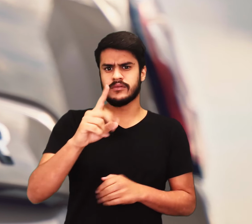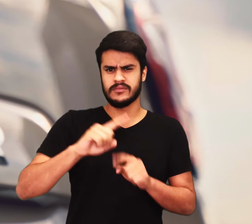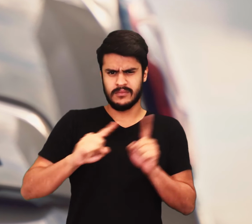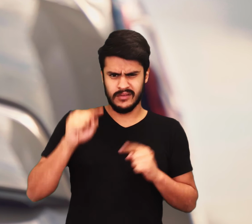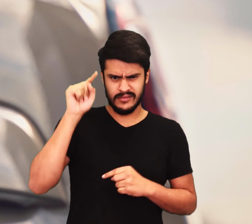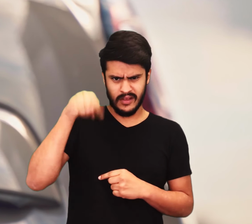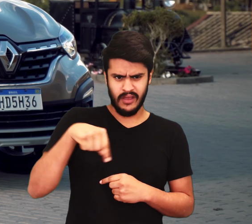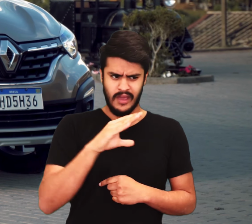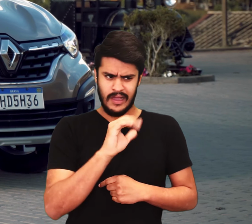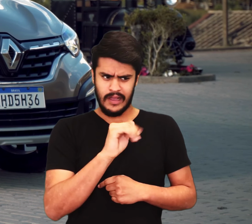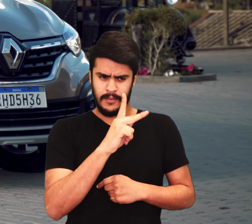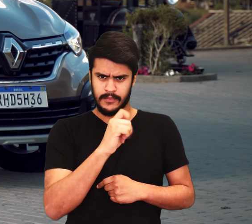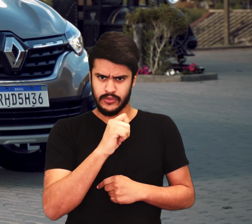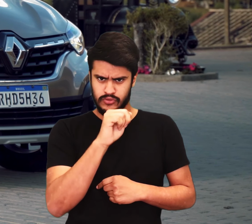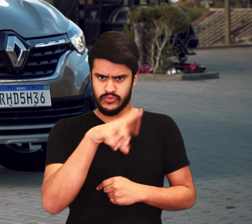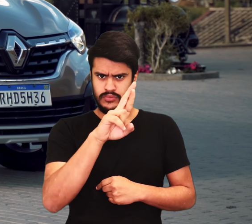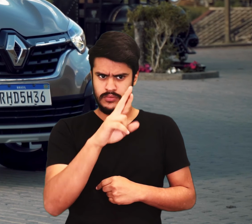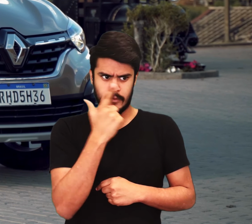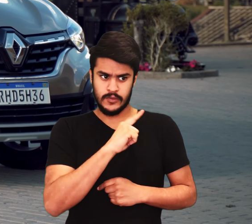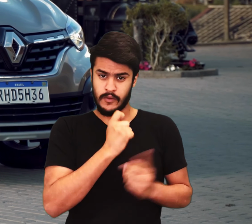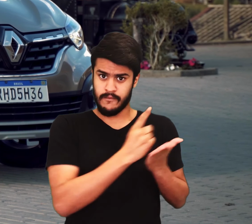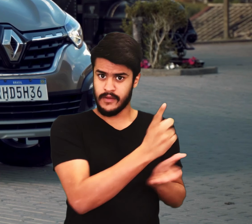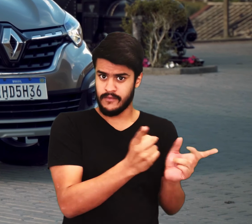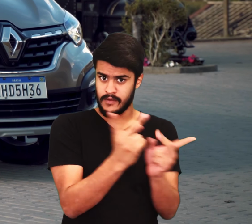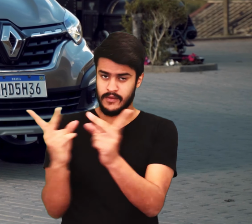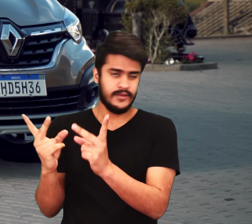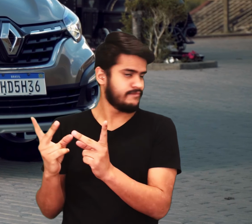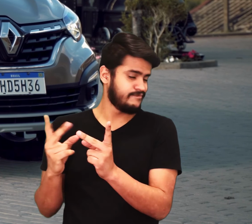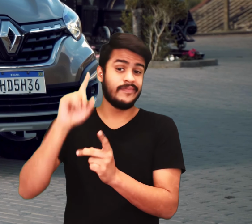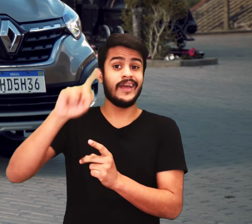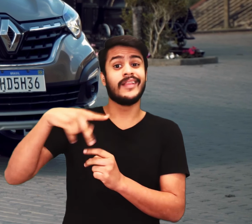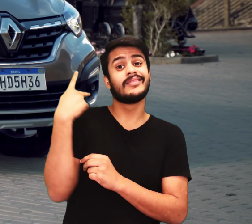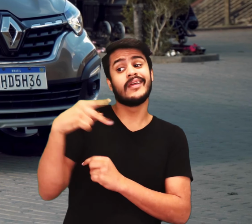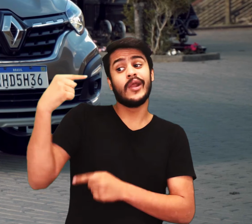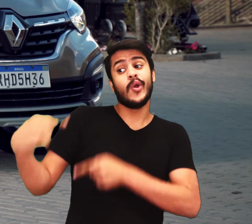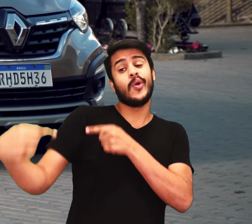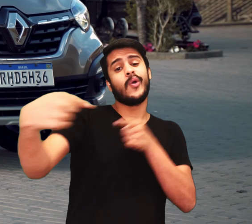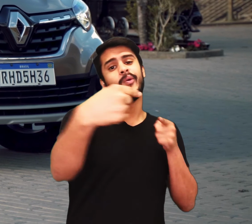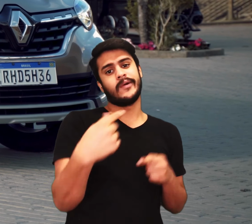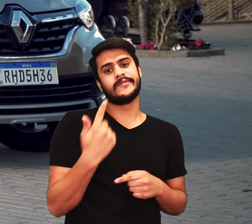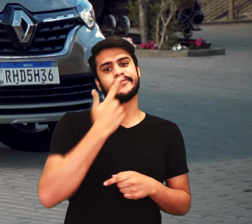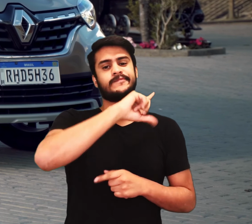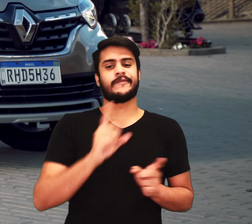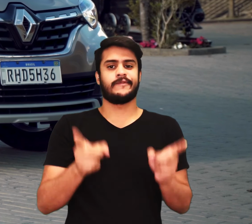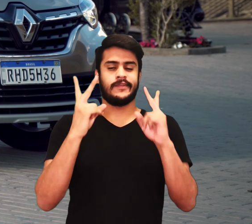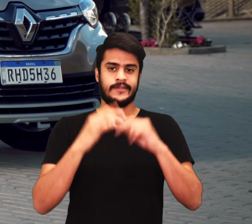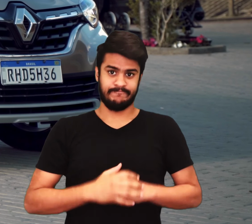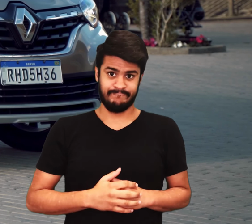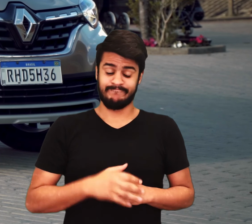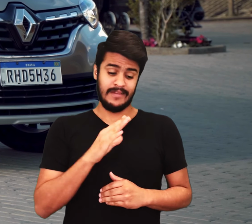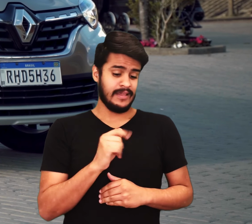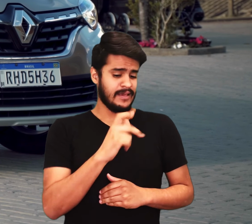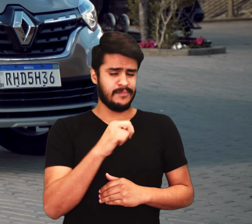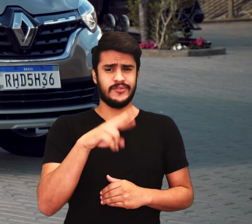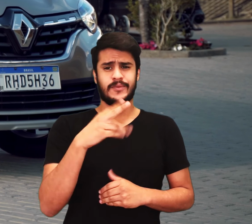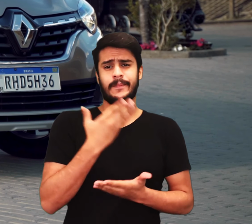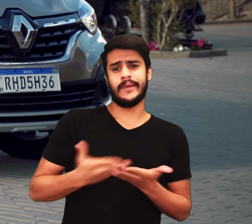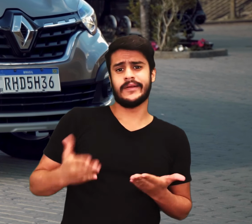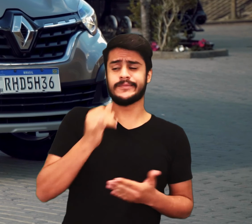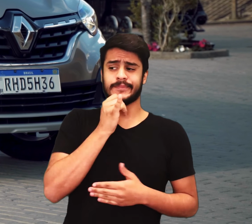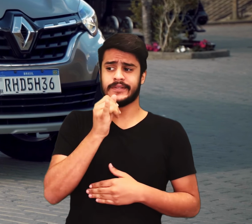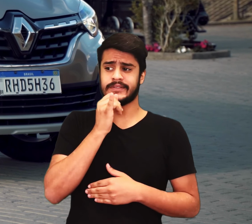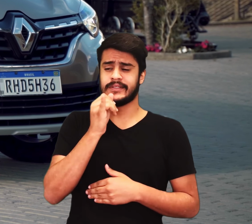Mas, para sua infelicidade, ele viu esse crescimento acontecer à sua volta. O fato é que o Capture nunca decolou em vendas como o T